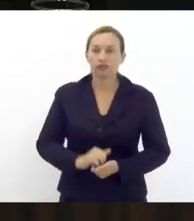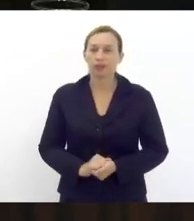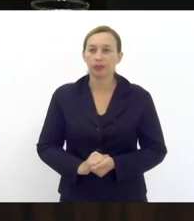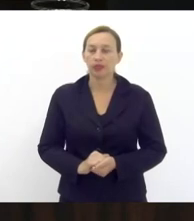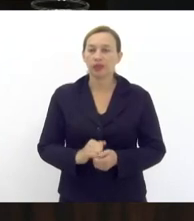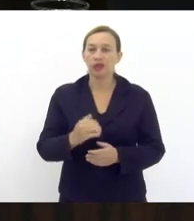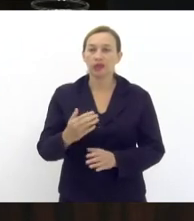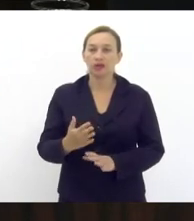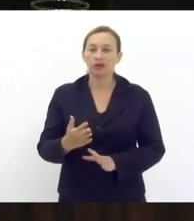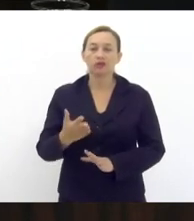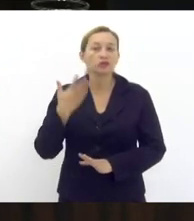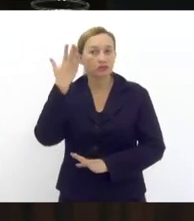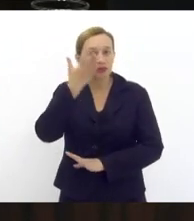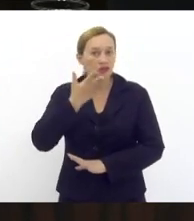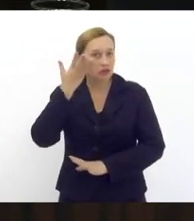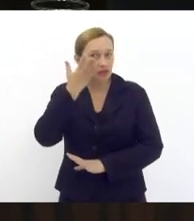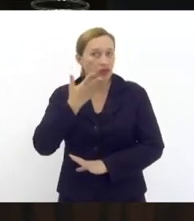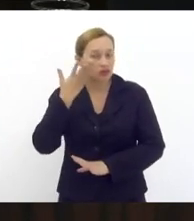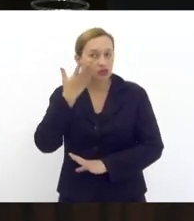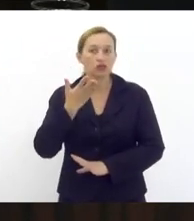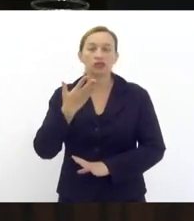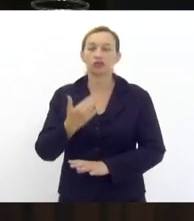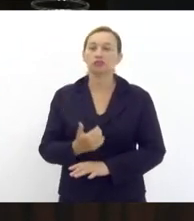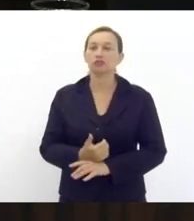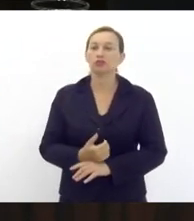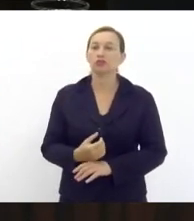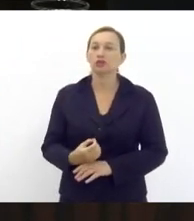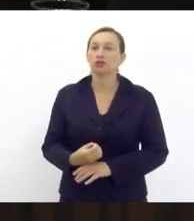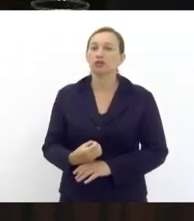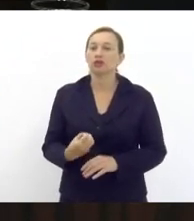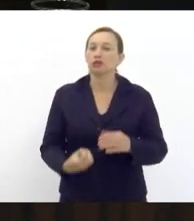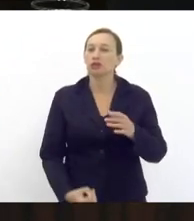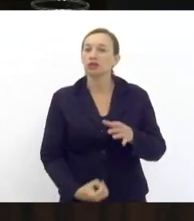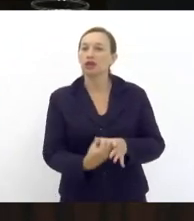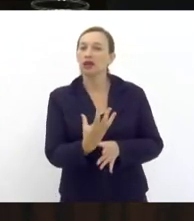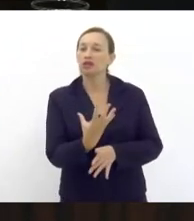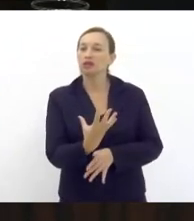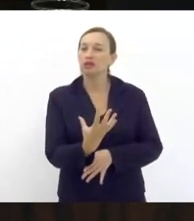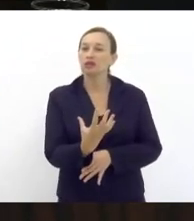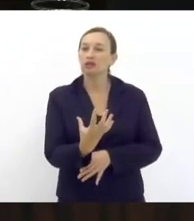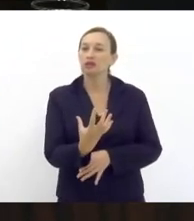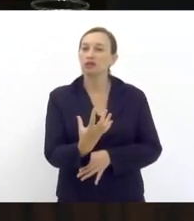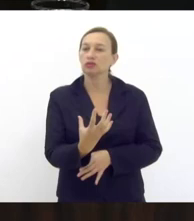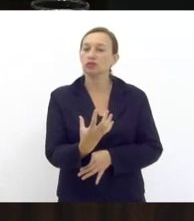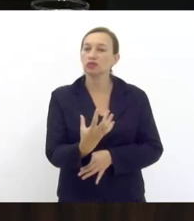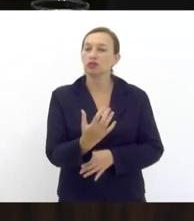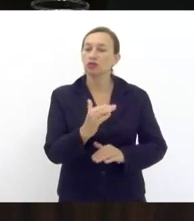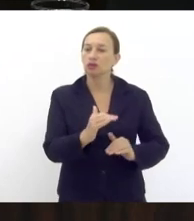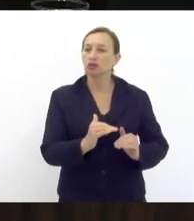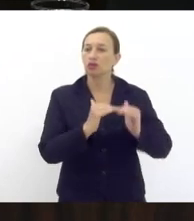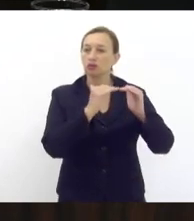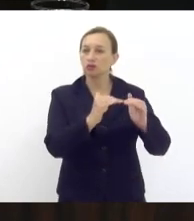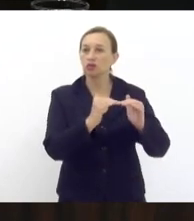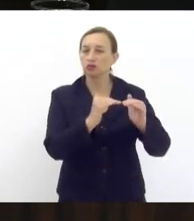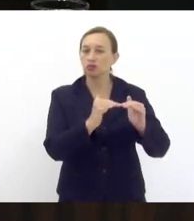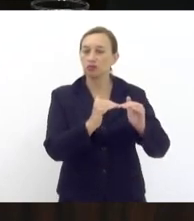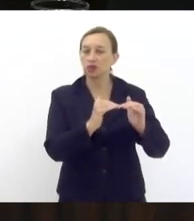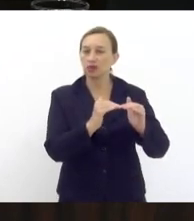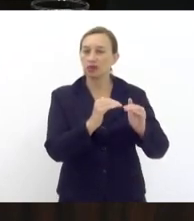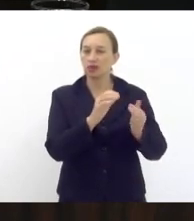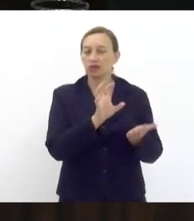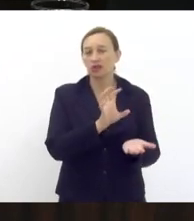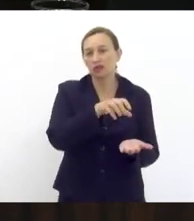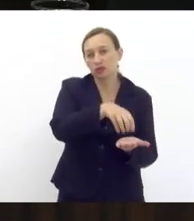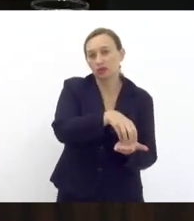envio de mensagem dispondo sobre a instalação de uma subsede da Universidade do Estado do